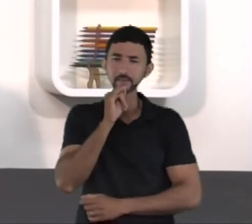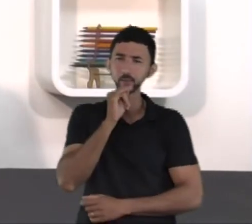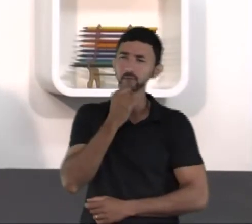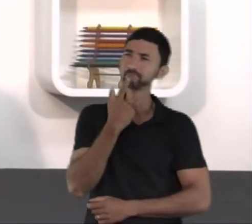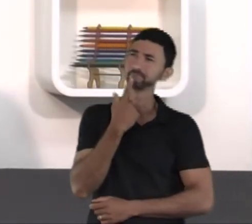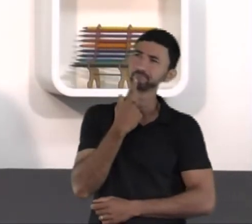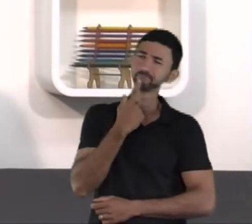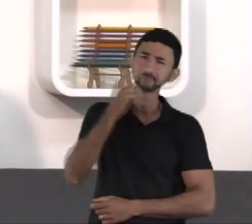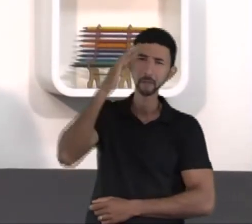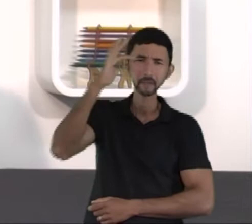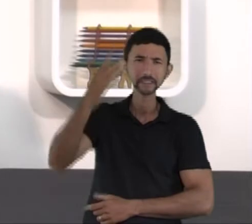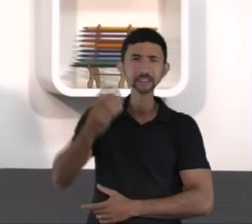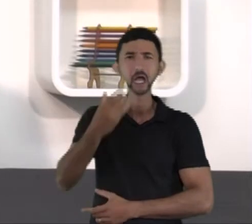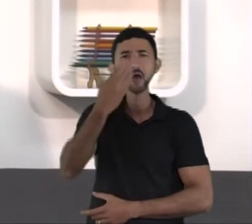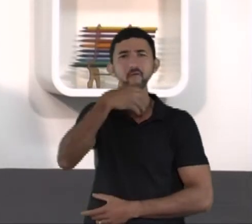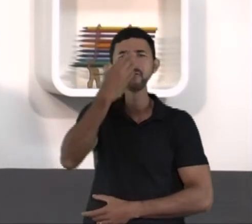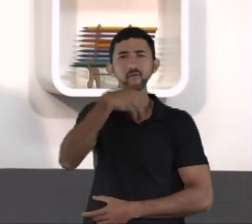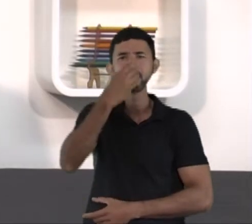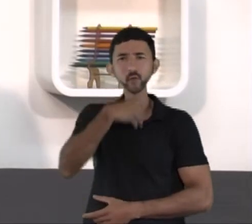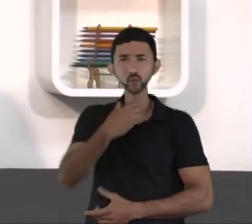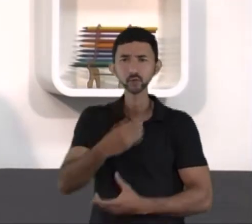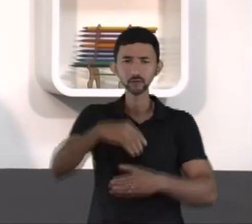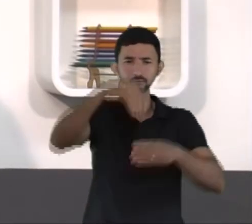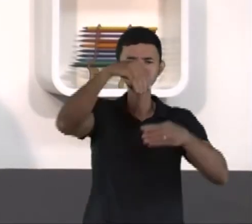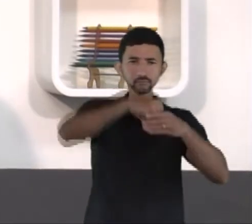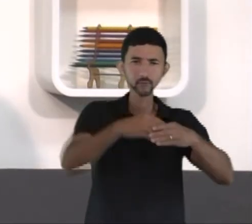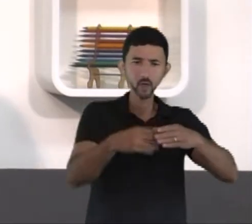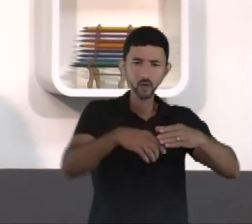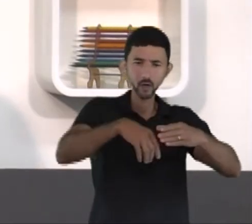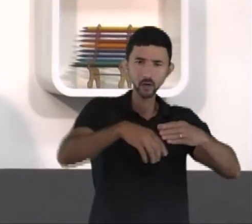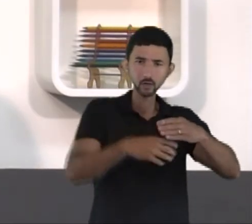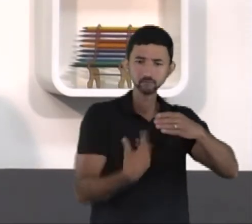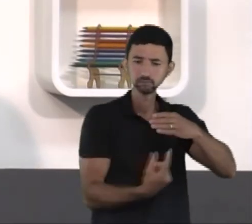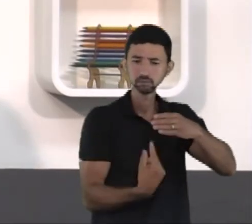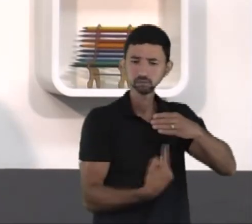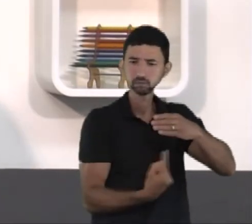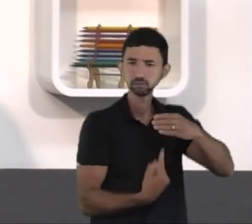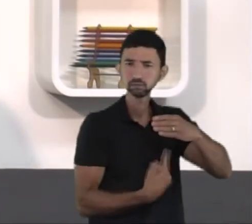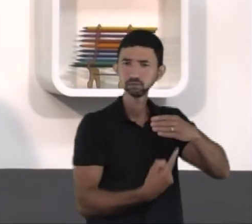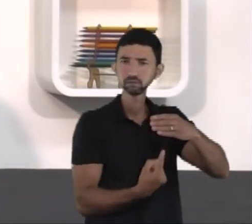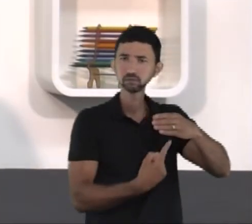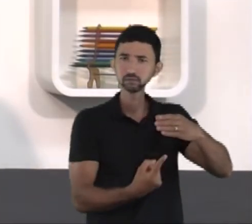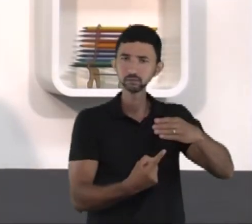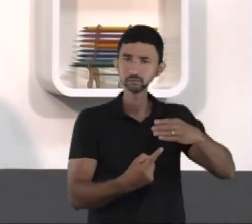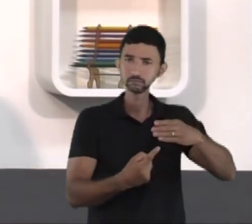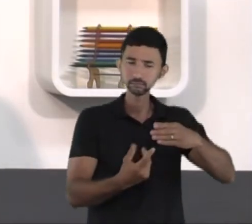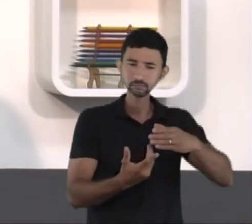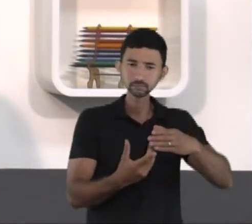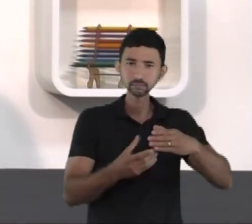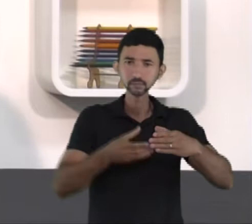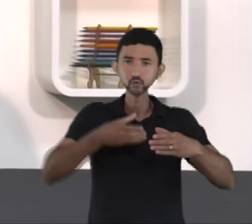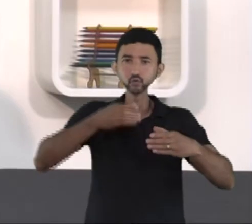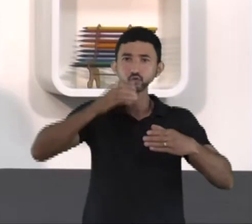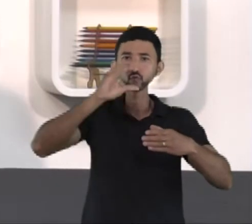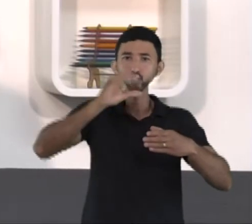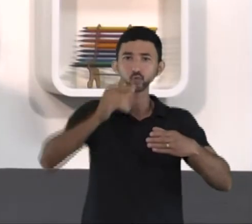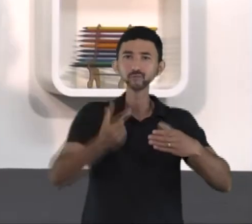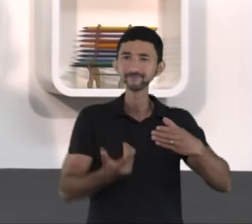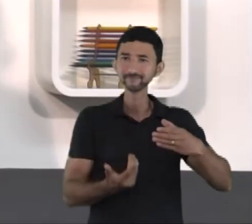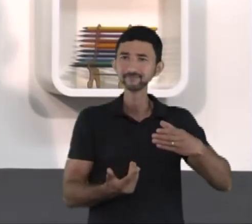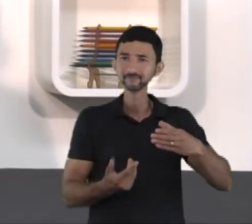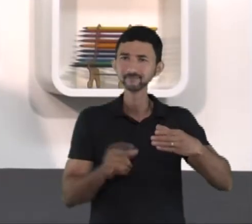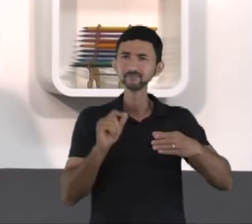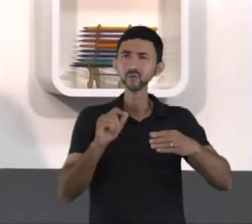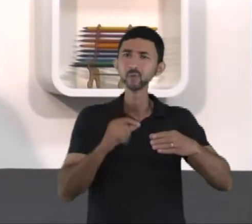pega uma fruta, coloca no liquidificador e vira um suco. Né? Ora, tem que